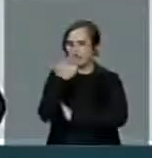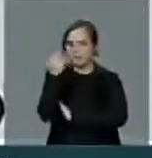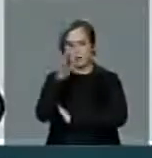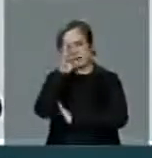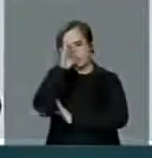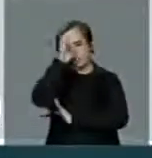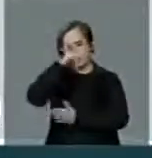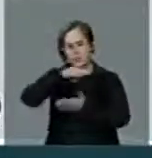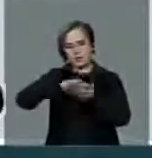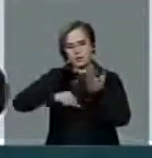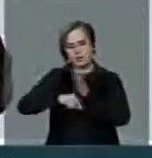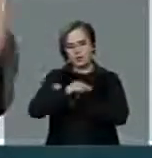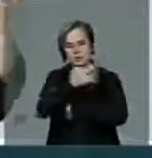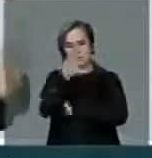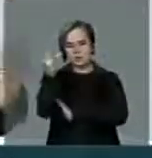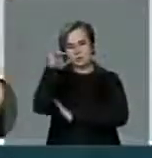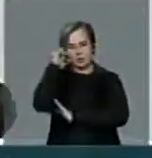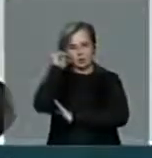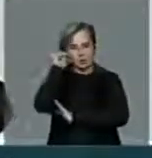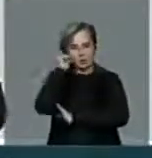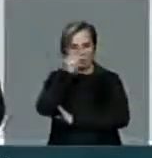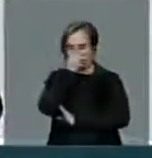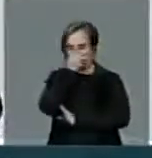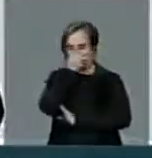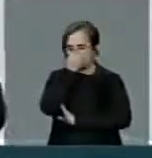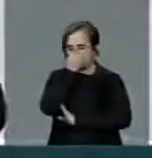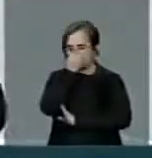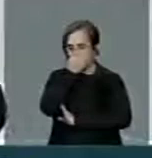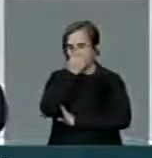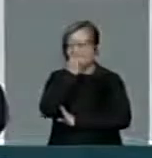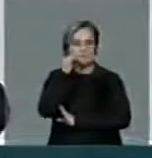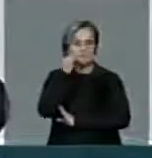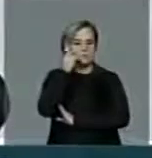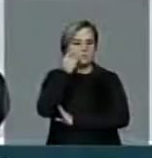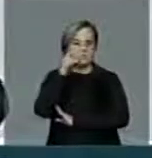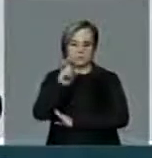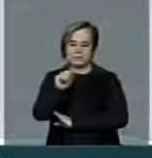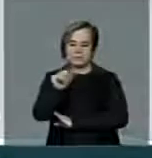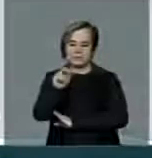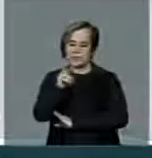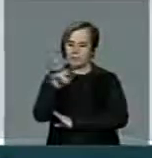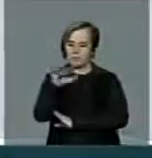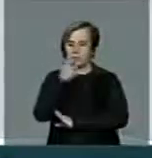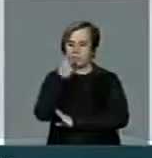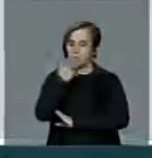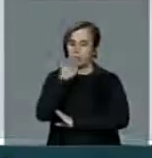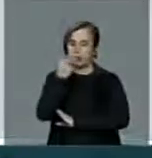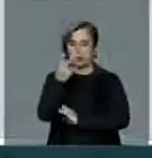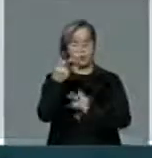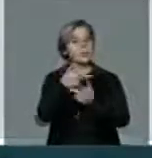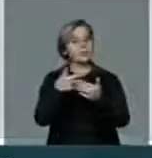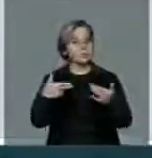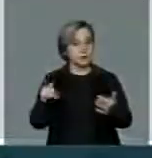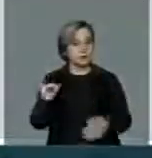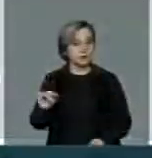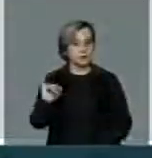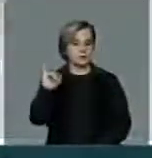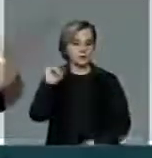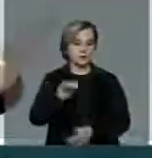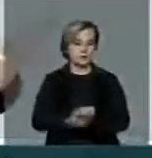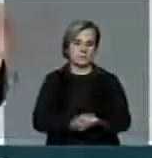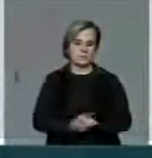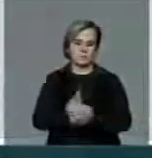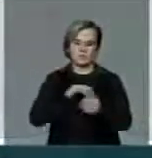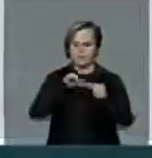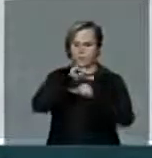do Cadastro Ambiental Rural. O deputado Domingos Sávio sinalizou duas coisas que eu acho importantes. Há uma